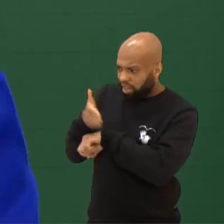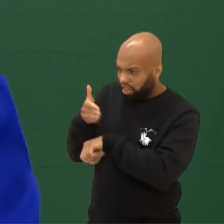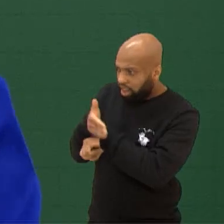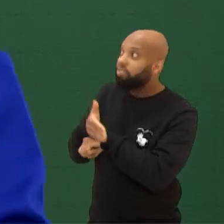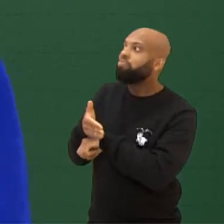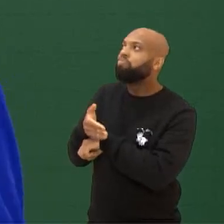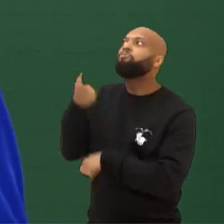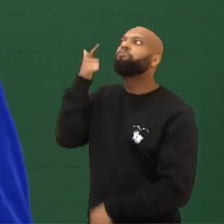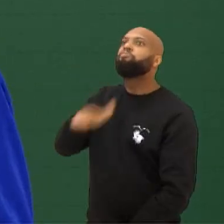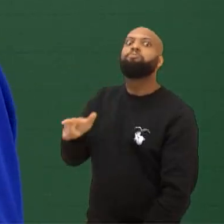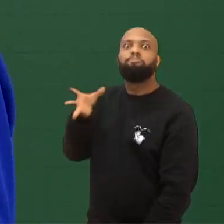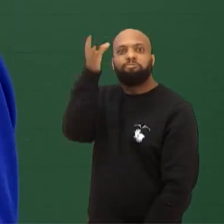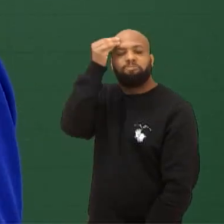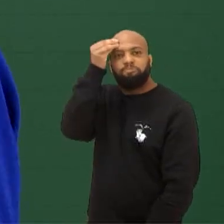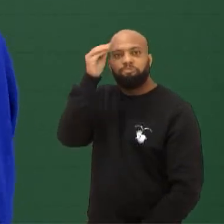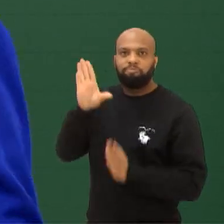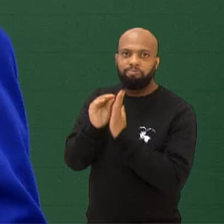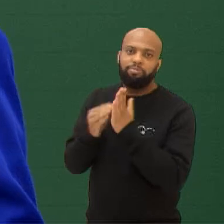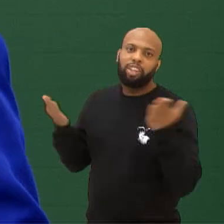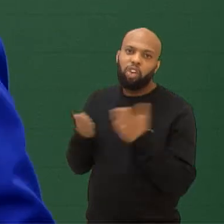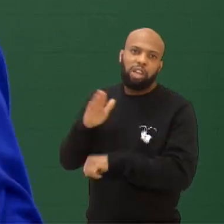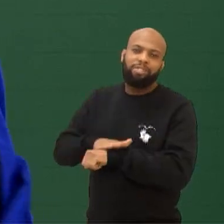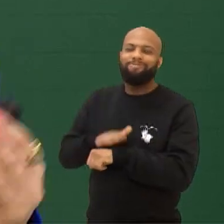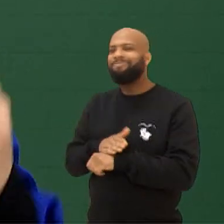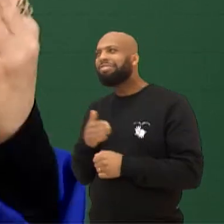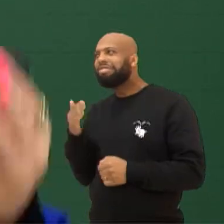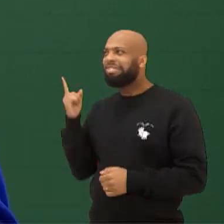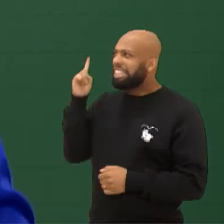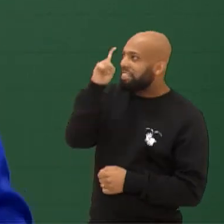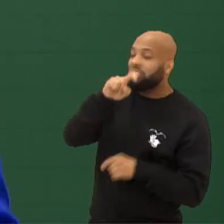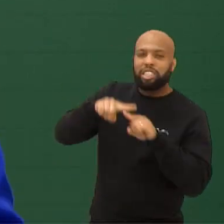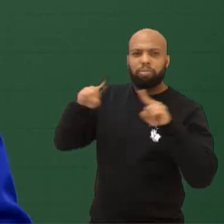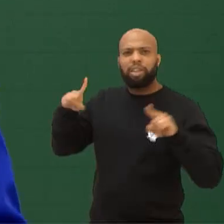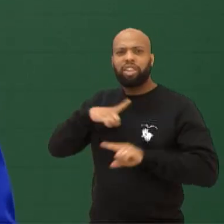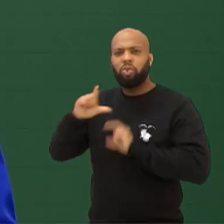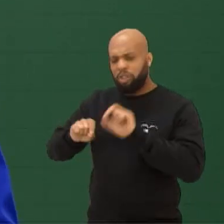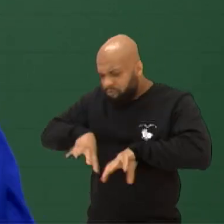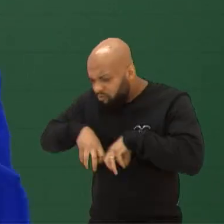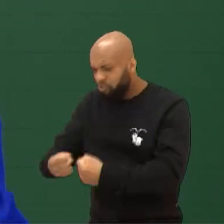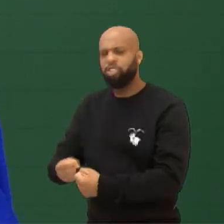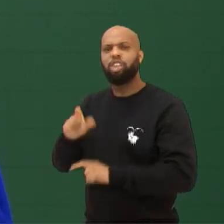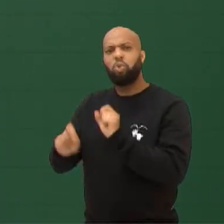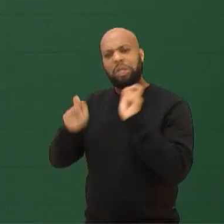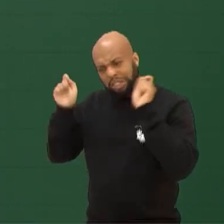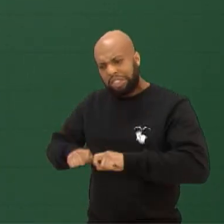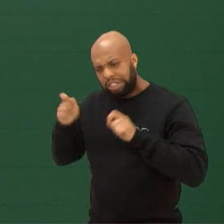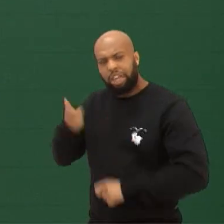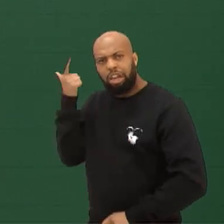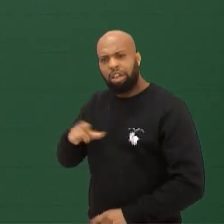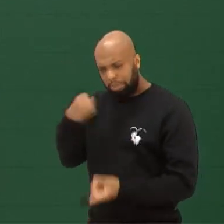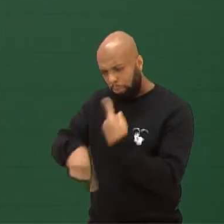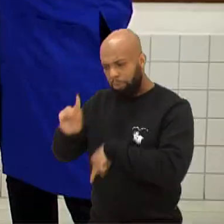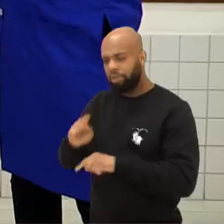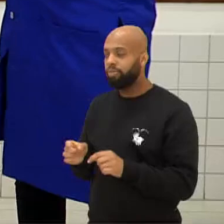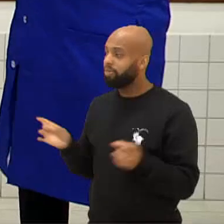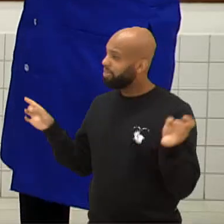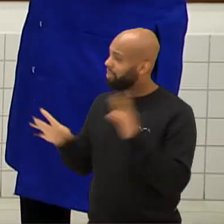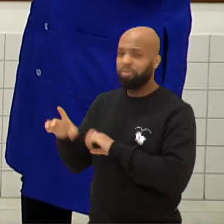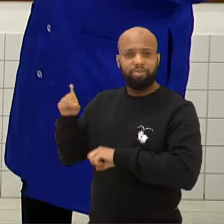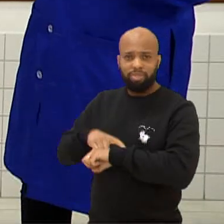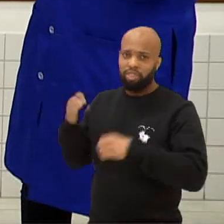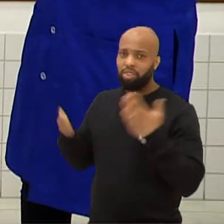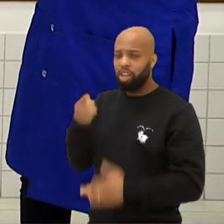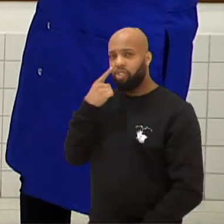você vai assimilar. Sei que o momento não é muito favorável, mas temos que fazer o que podemos para sempre evoluir. Tempo acabado, vamos lá